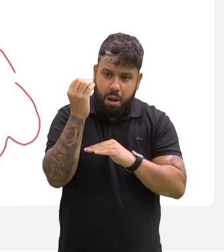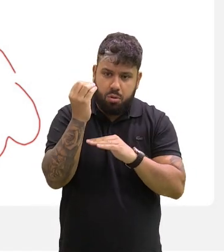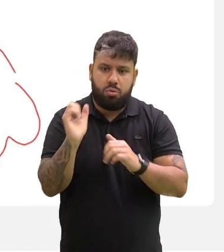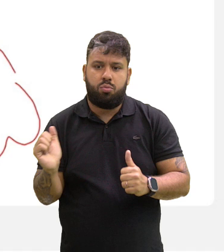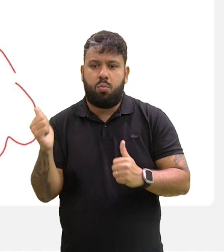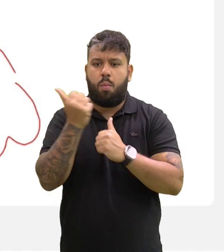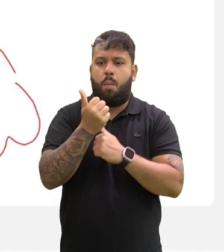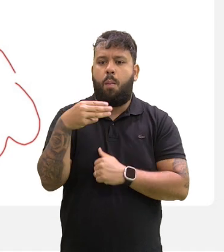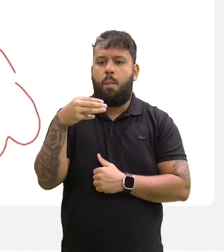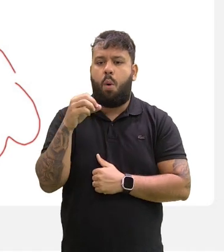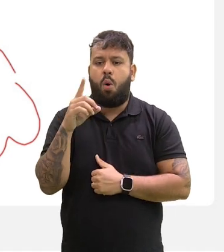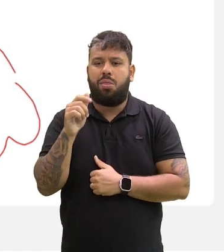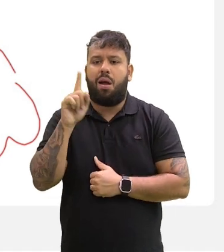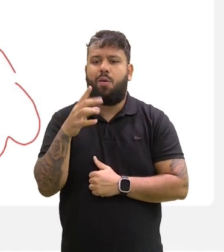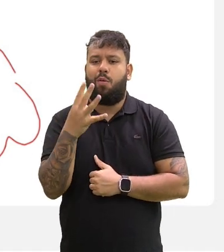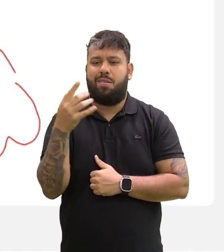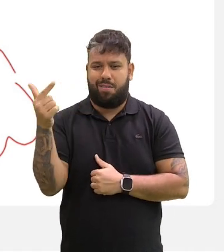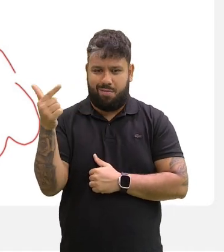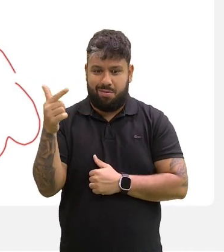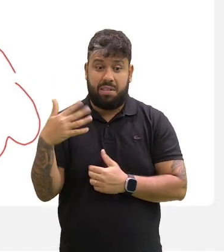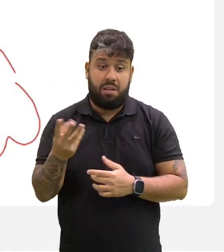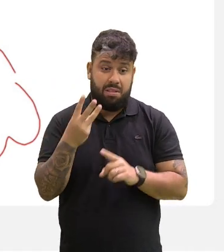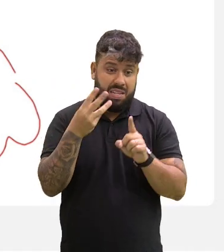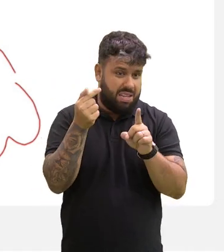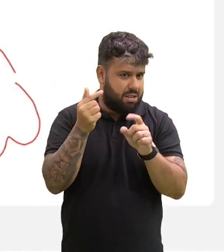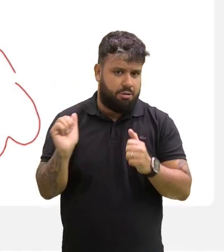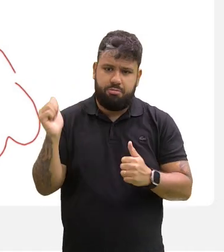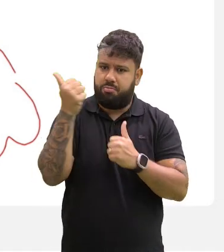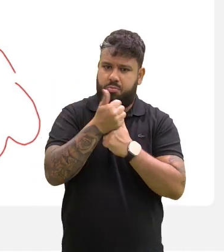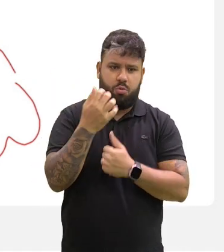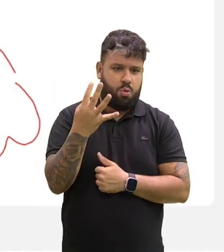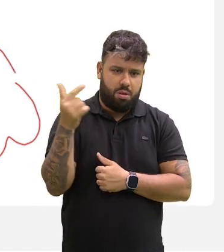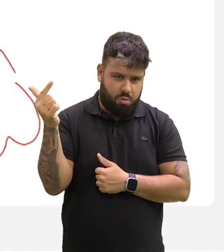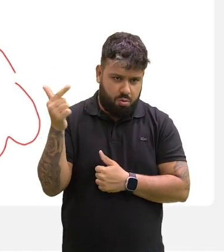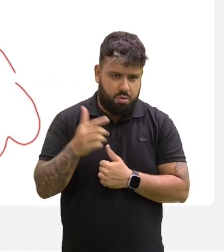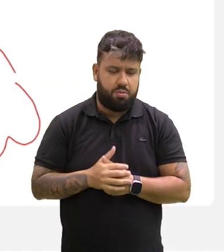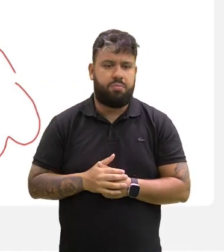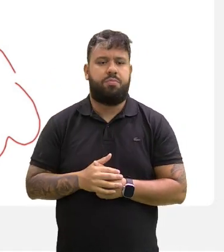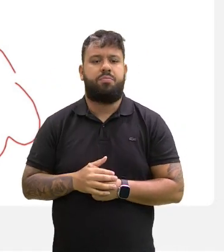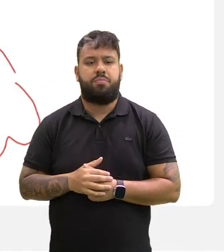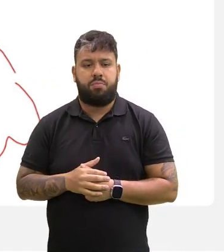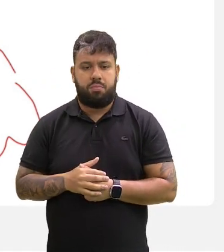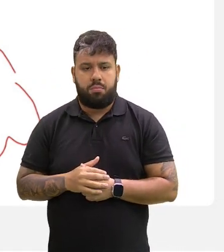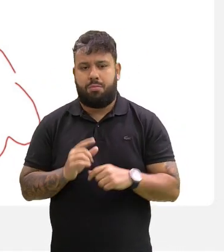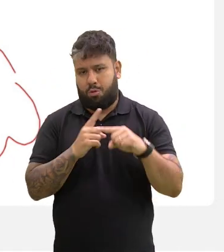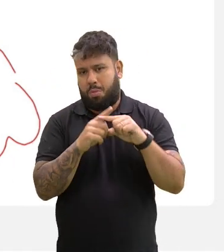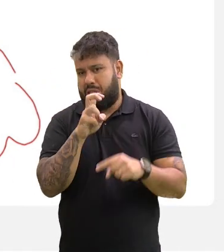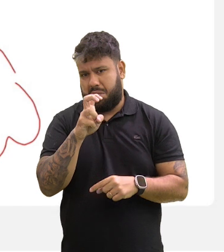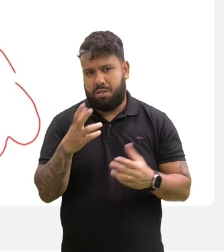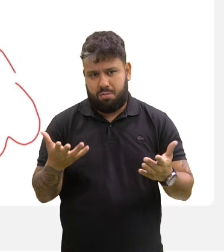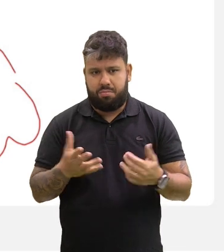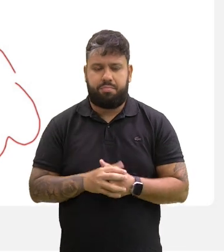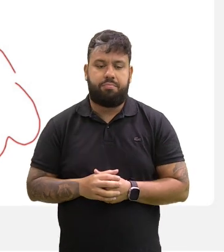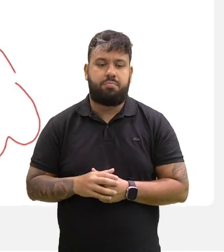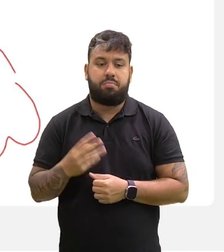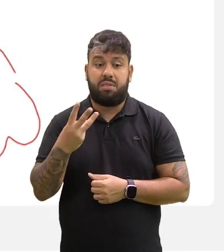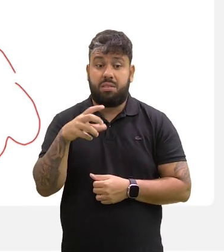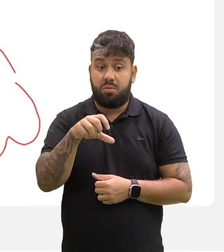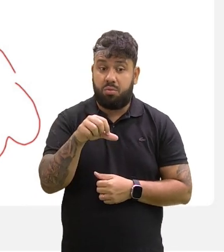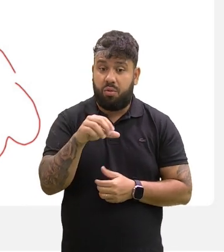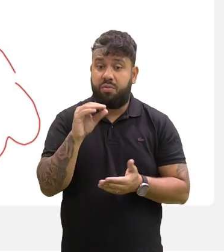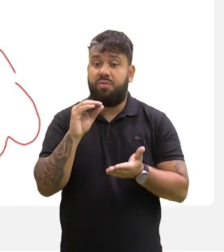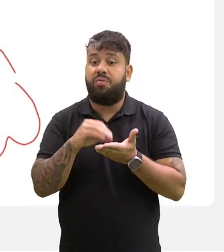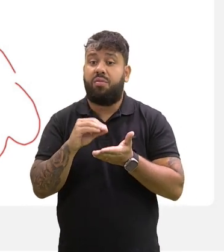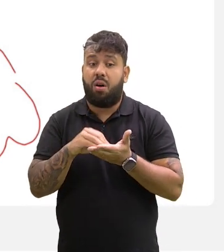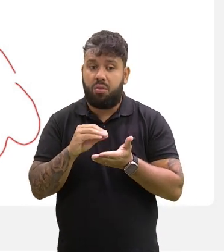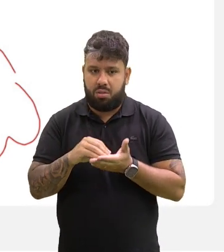que é 42. Então, 37 vai ser substituído por 42, substituído, é só somar com 5. O 39 para dar 42,